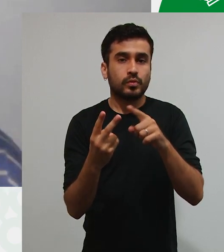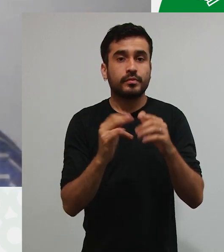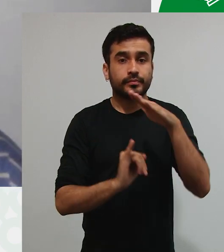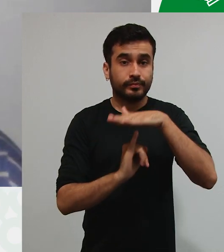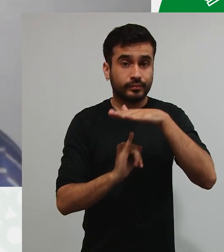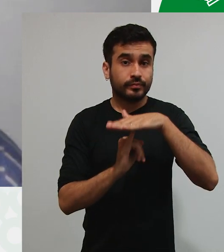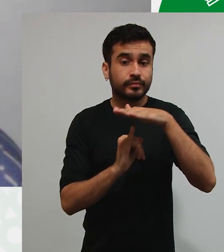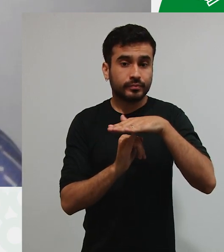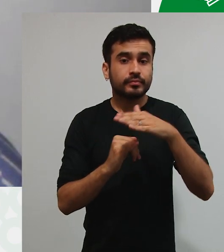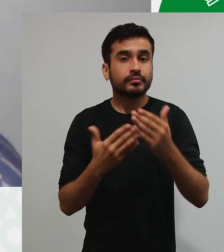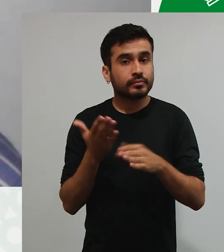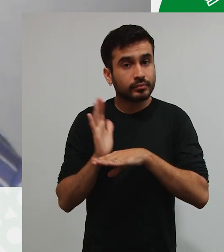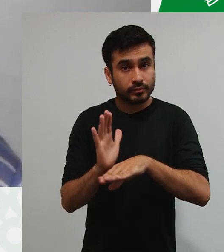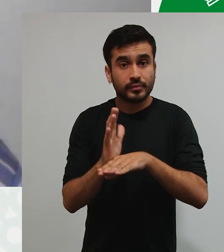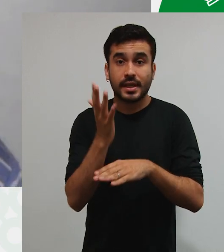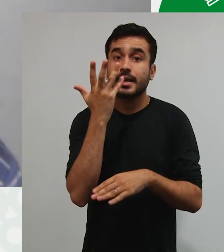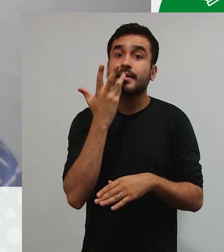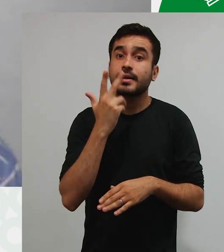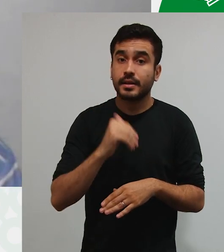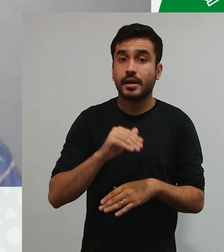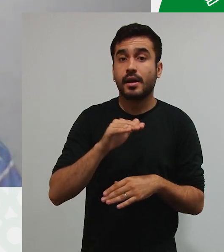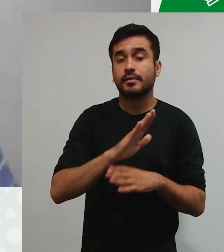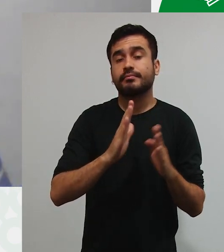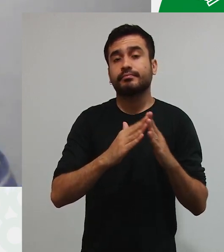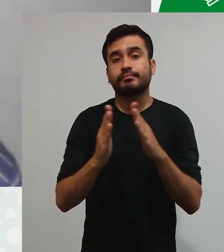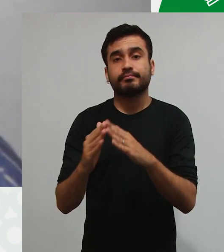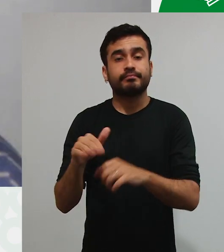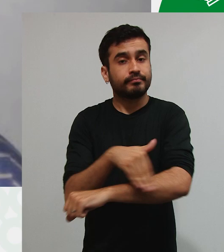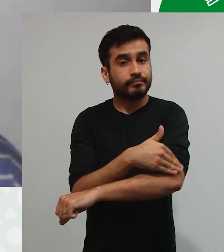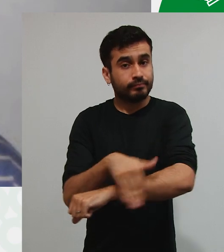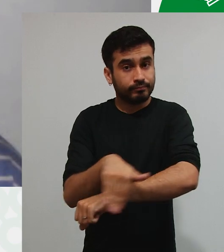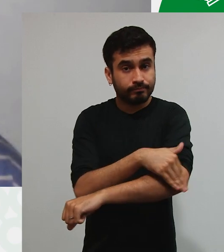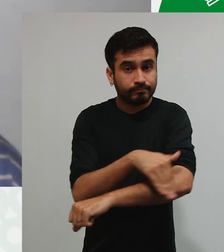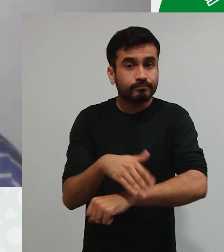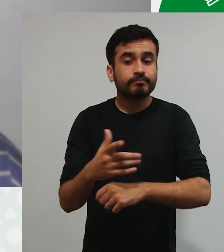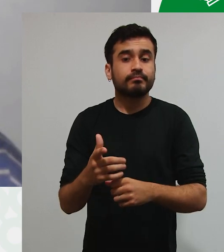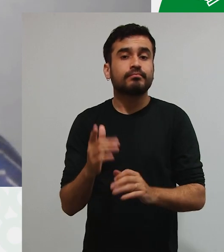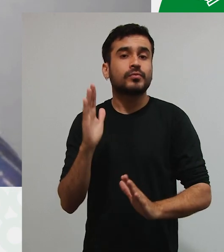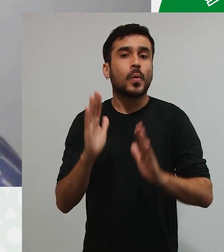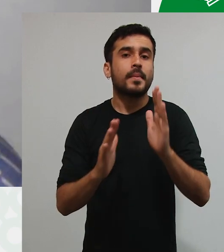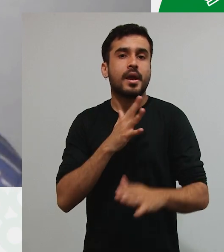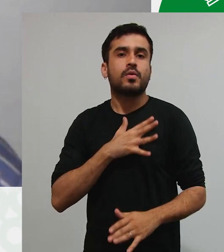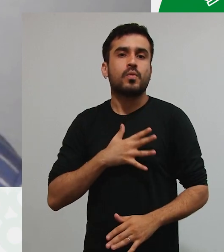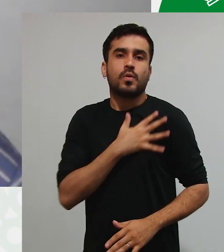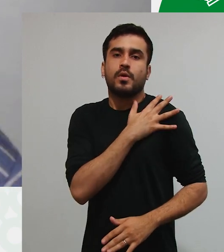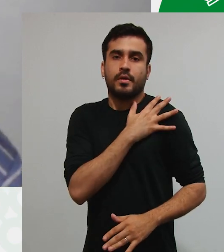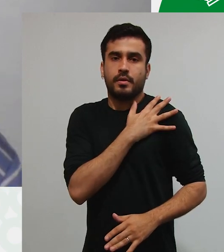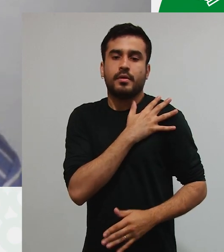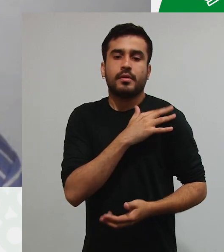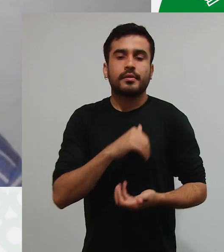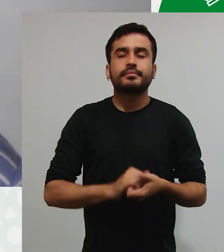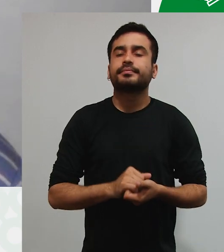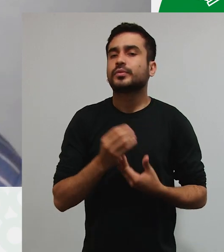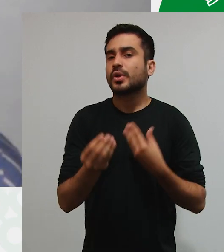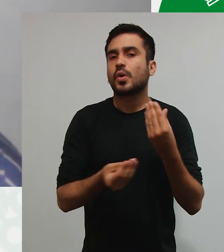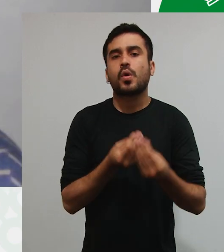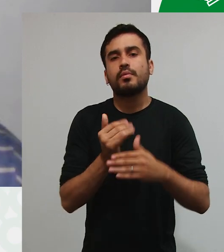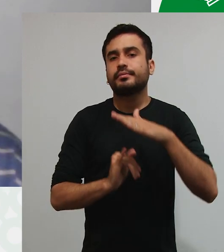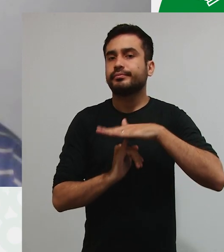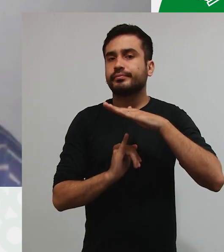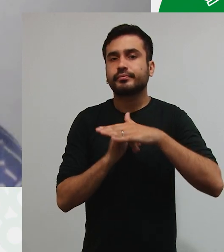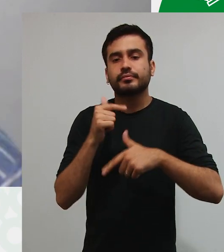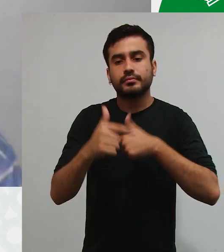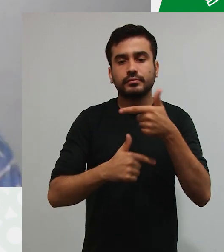regime militar. E como é que essas instituições trabalhavam? Uma que atendia exclusivamente meninas, que na verdade era chamada de Casa de